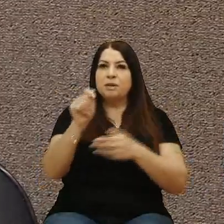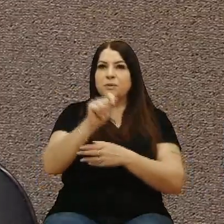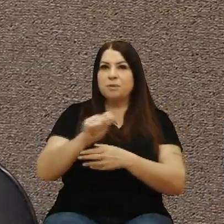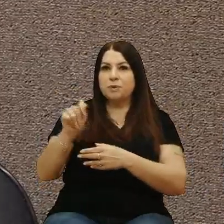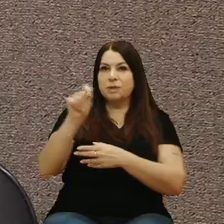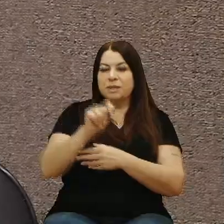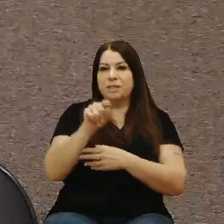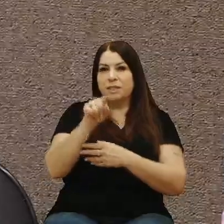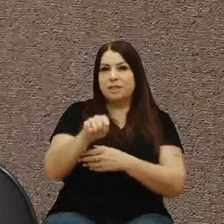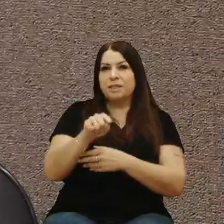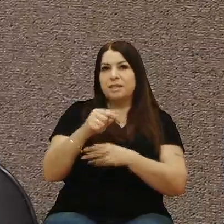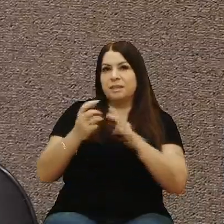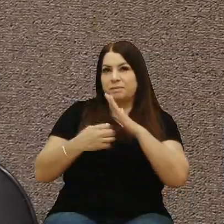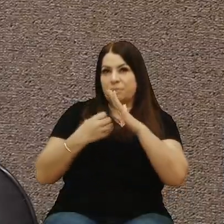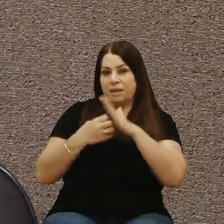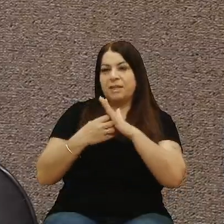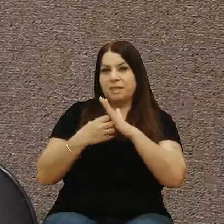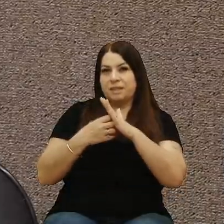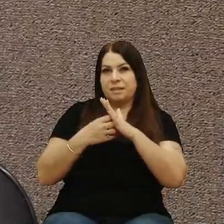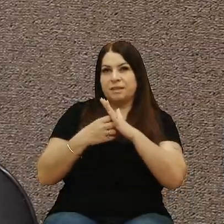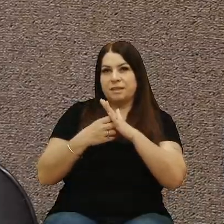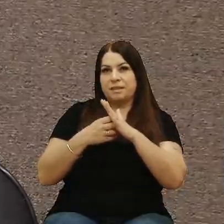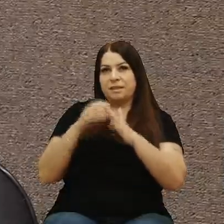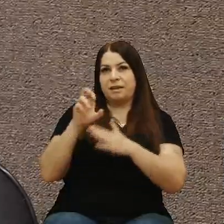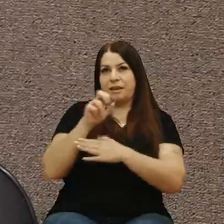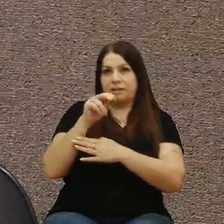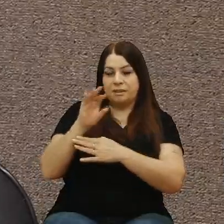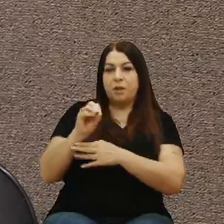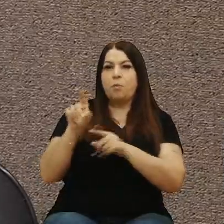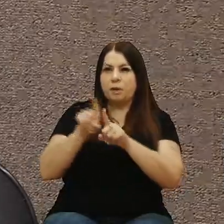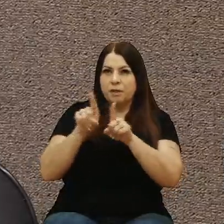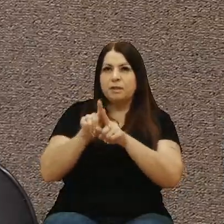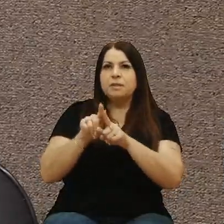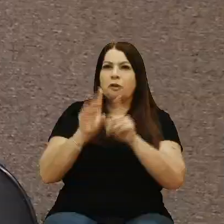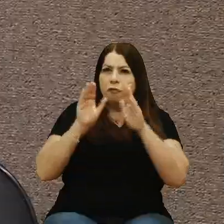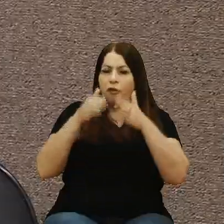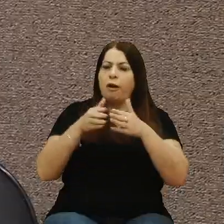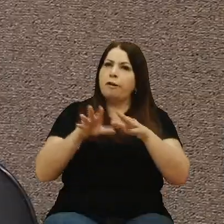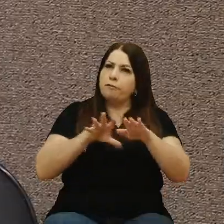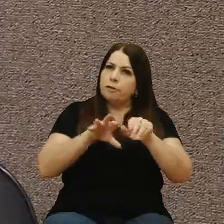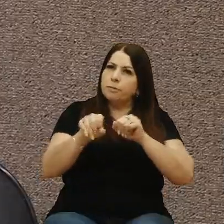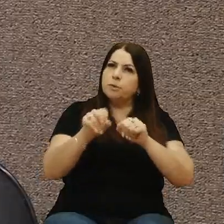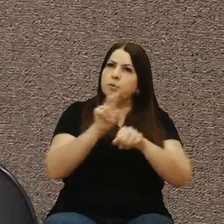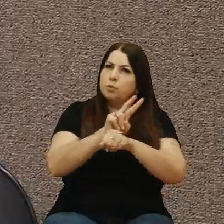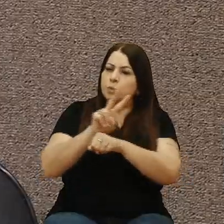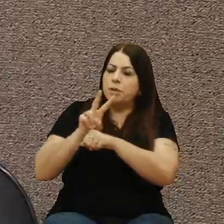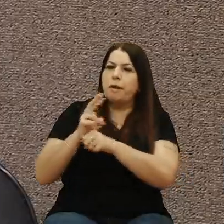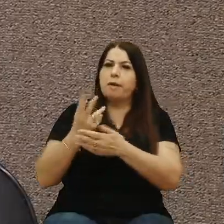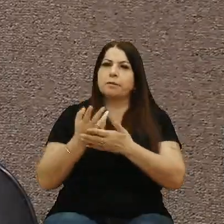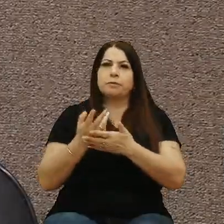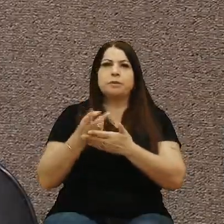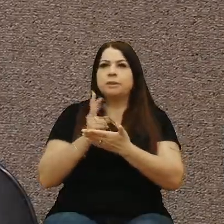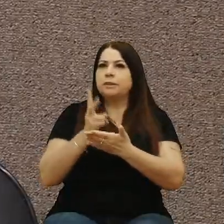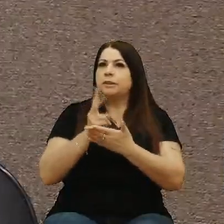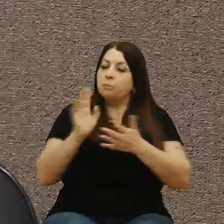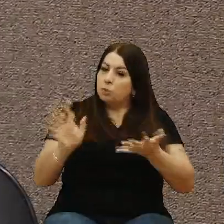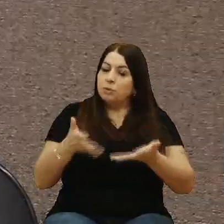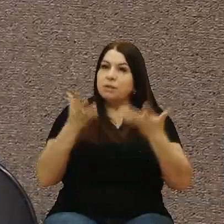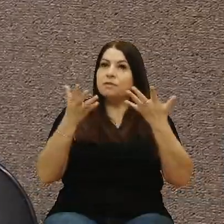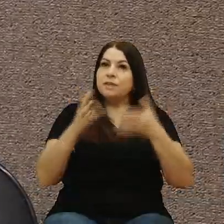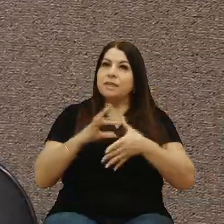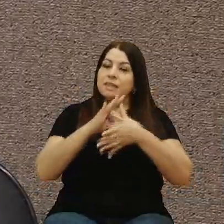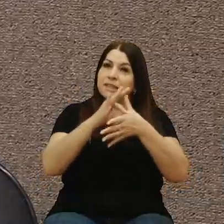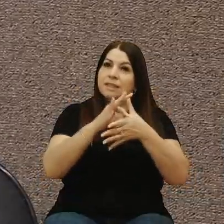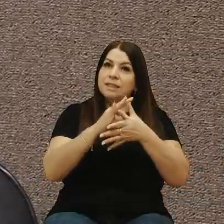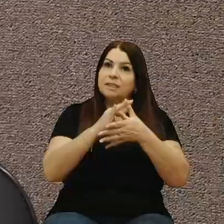Dirigentes Cristãos de Empresas tem um trabalho muito importante, focado nessa formação e no cuidado e sempre no incentivo a